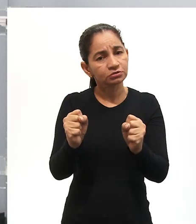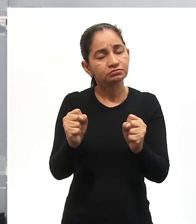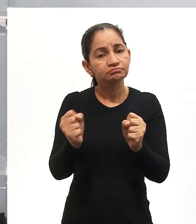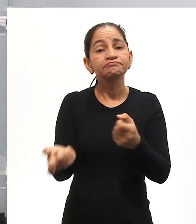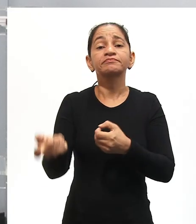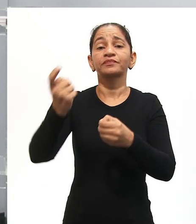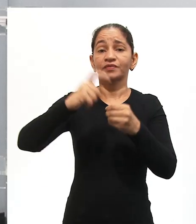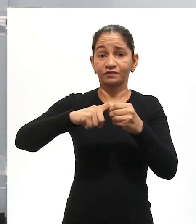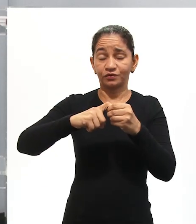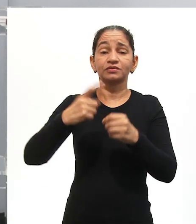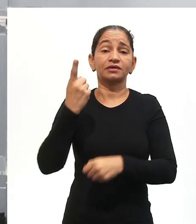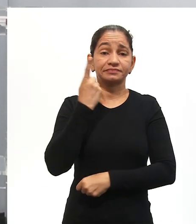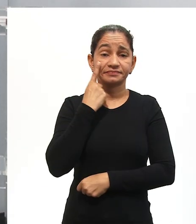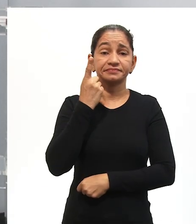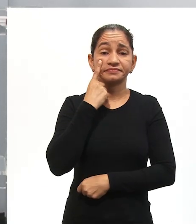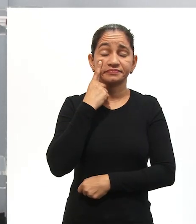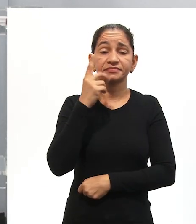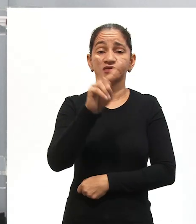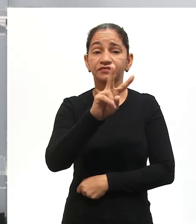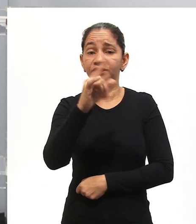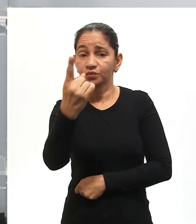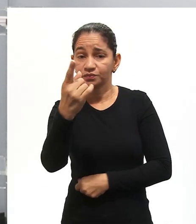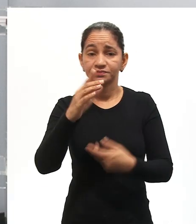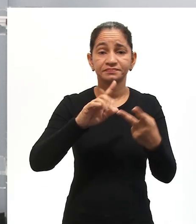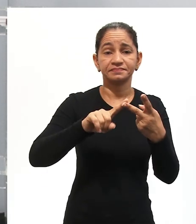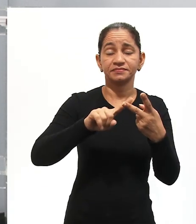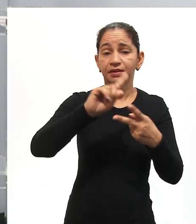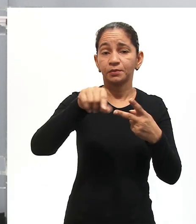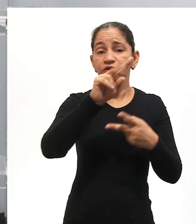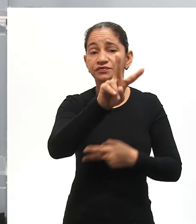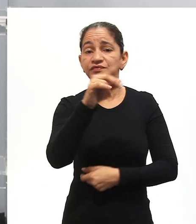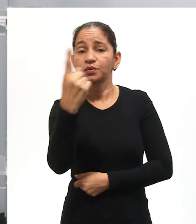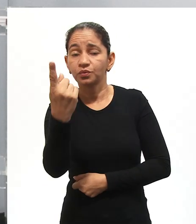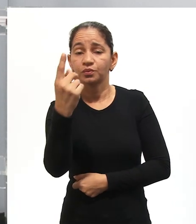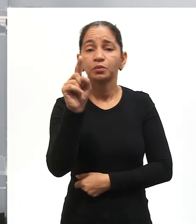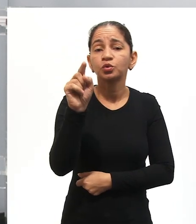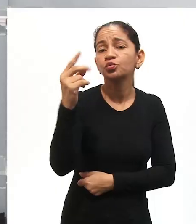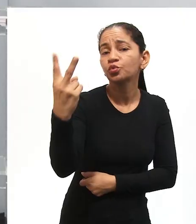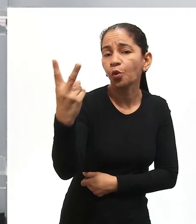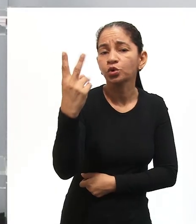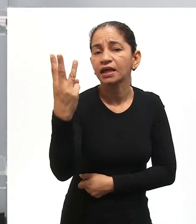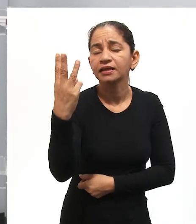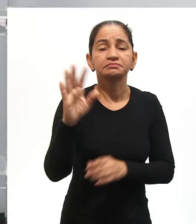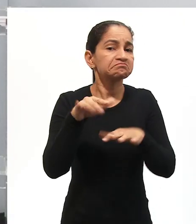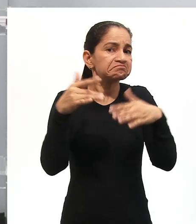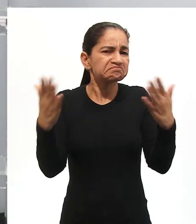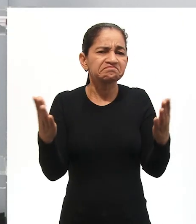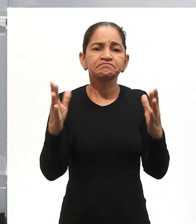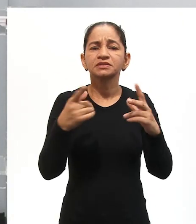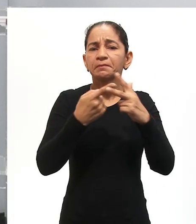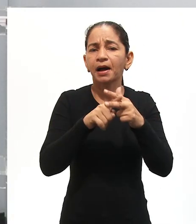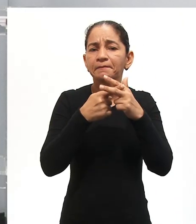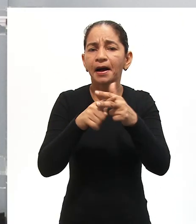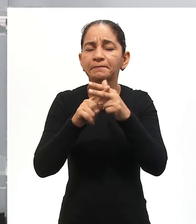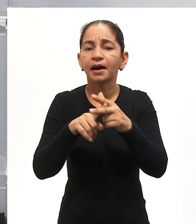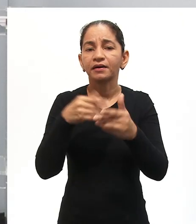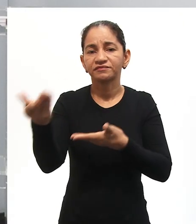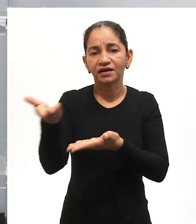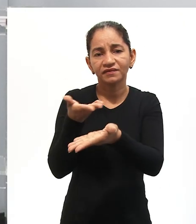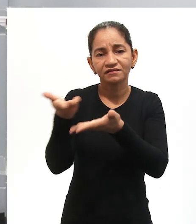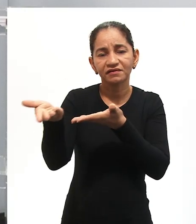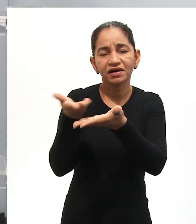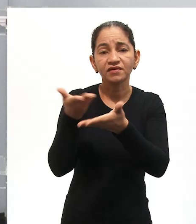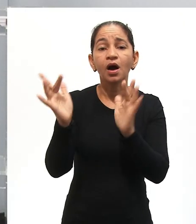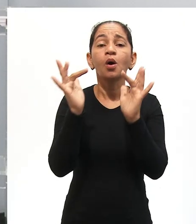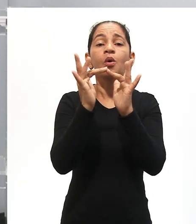te devolver com siglas dessa forma, V1.0, V1.1, e na medida que você for retificando e devolver